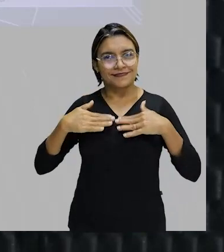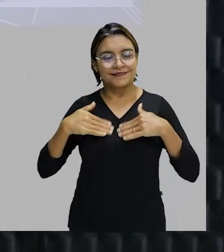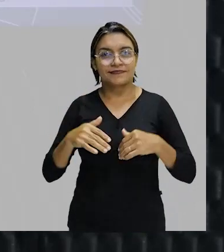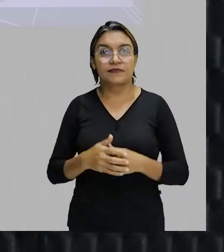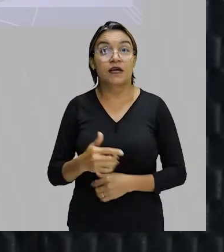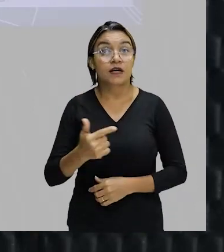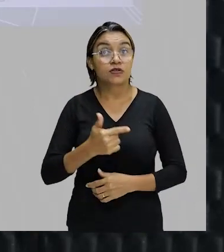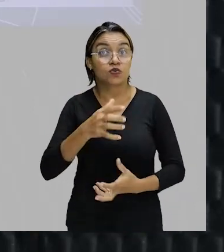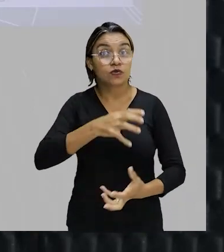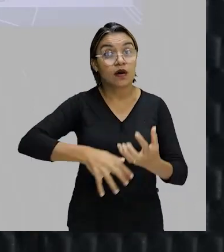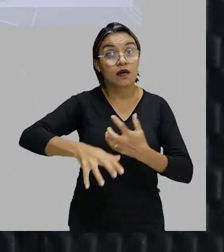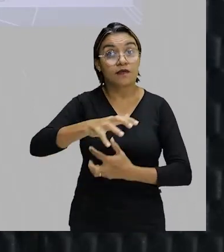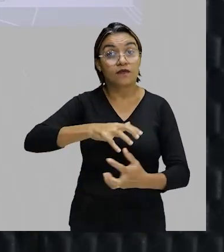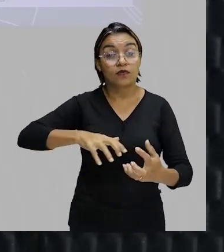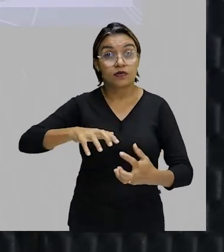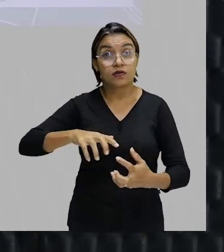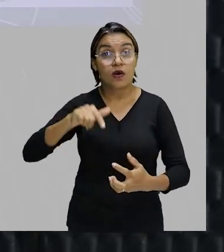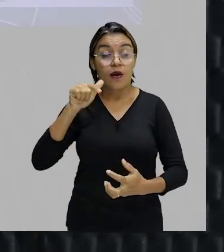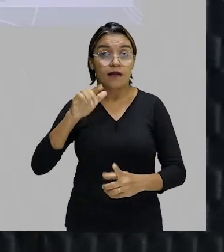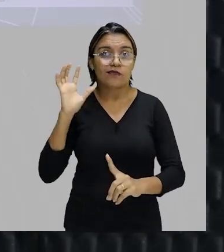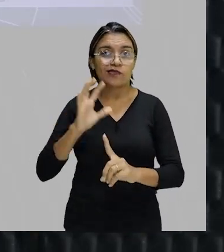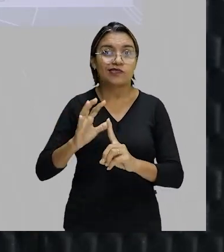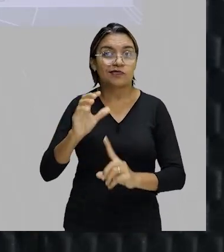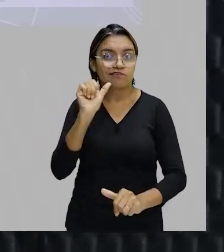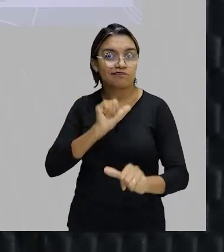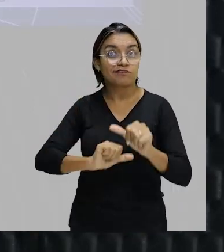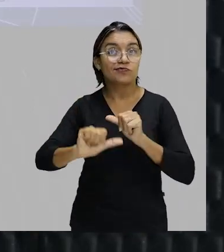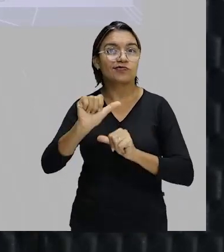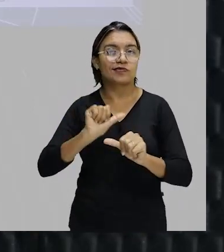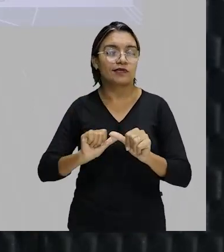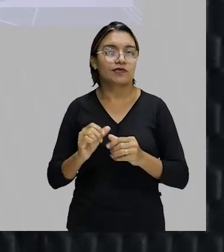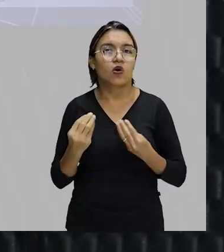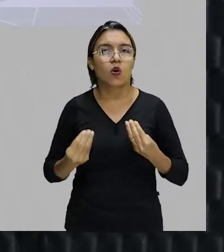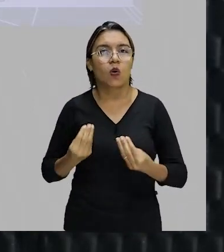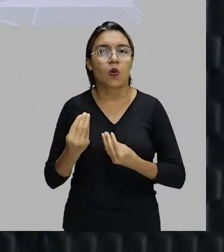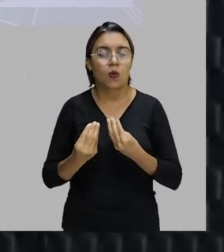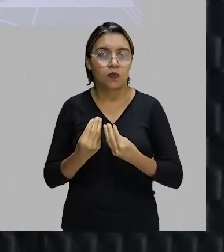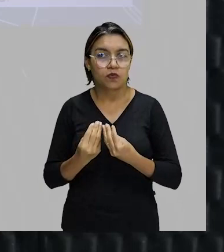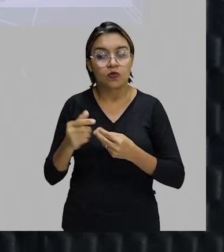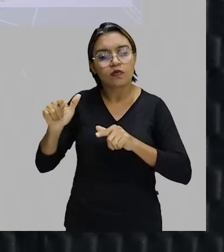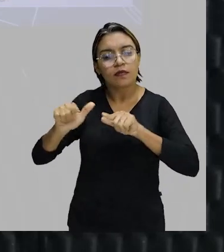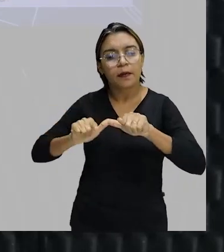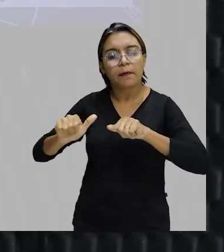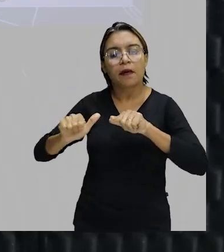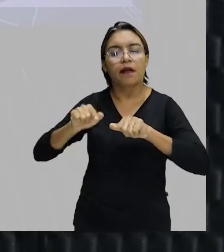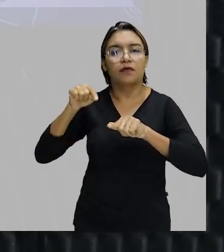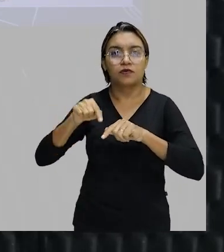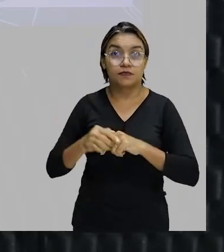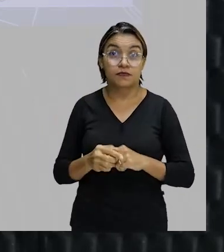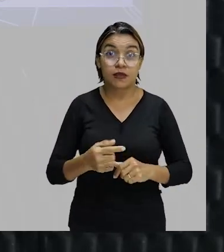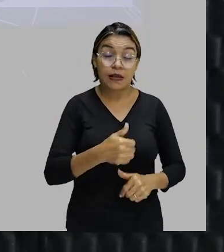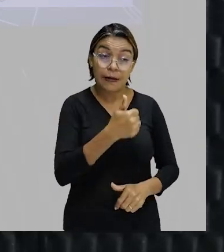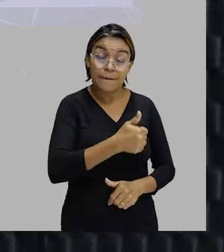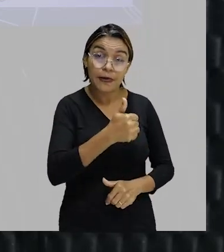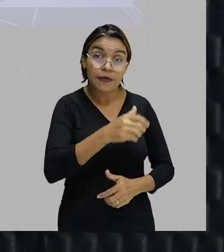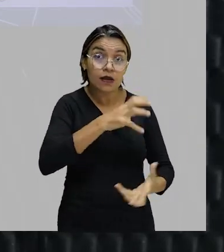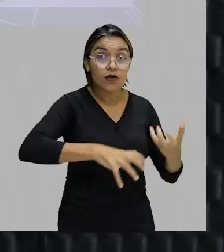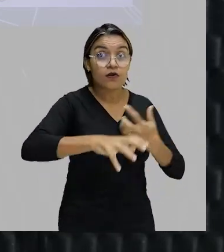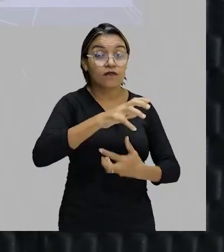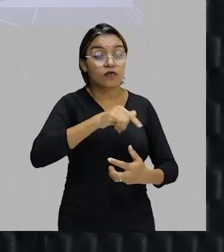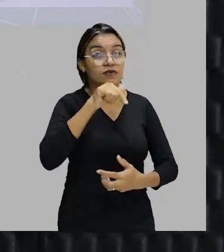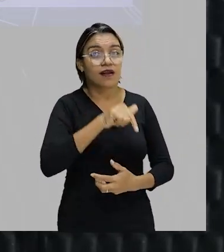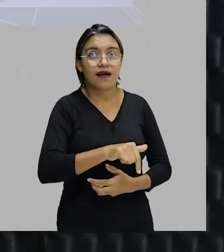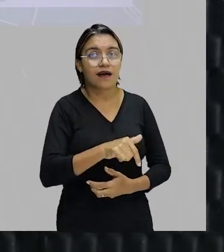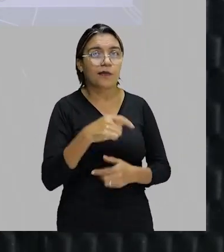revolução ela vai trazer uma grande mudança, tá? Onde? Em cima do trabalhador. Na primeira revolução, não existia